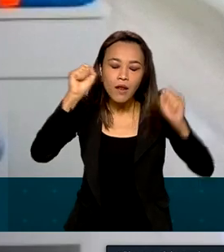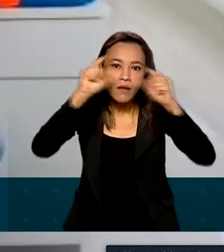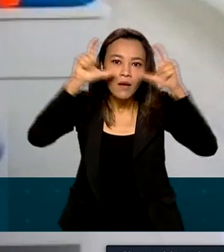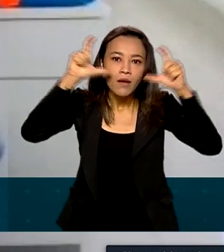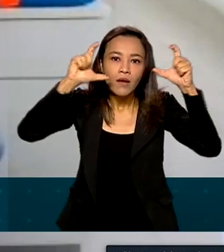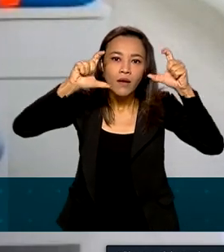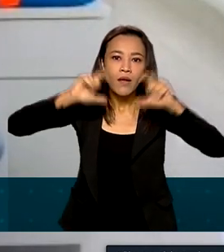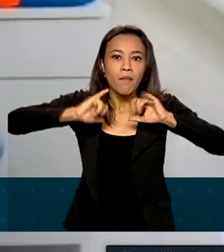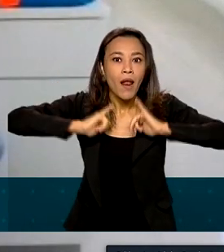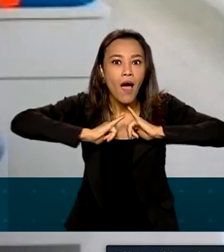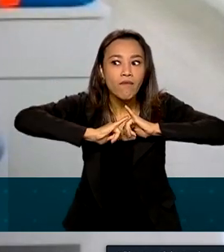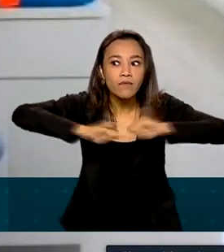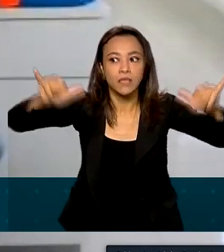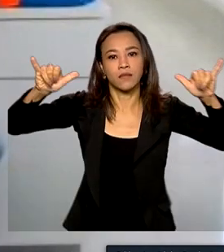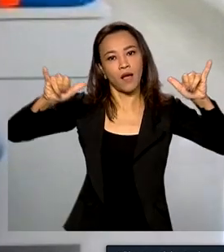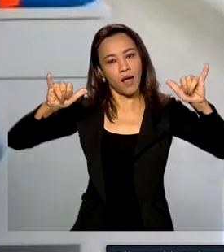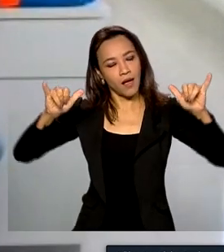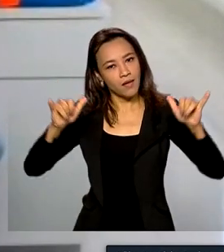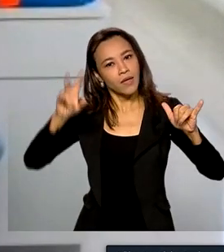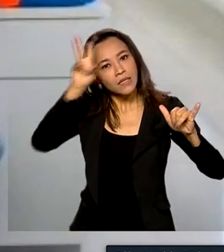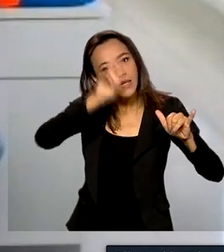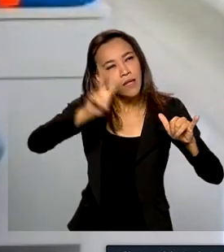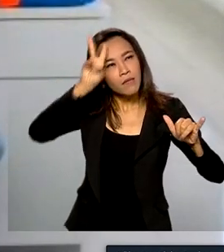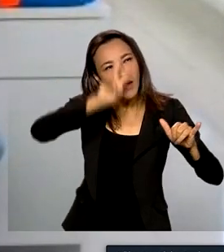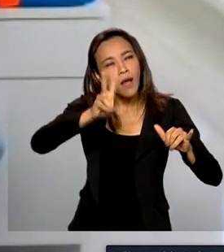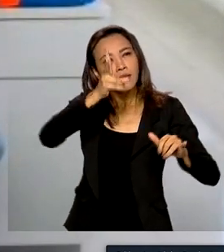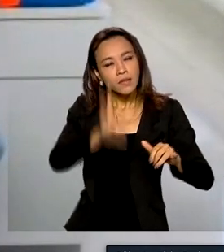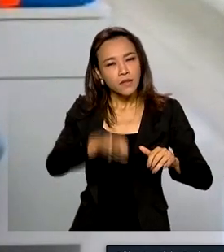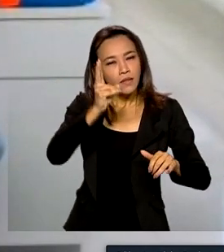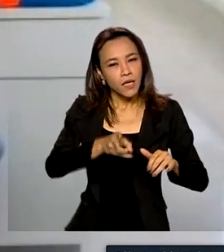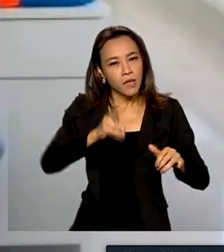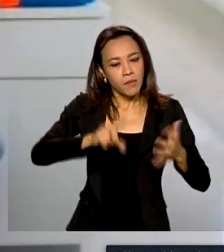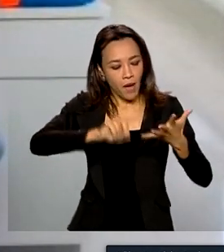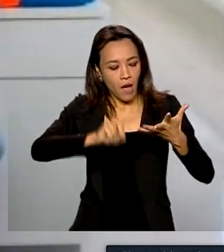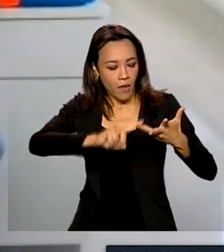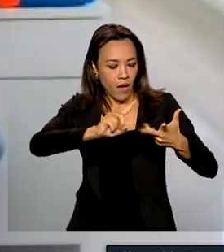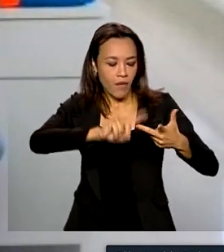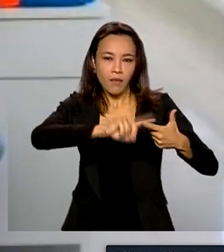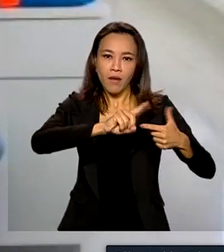um lembrete né Para a gente olhar sempre para ser tatit da prevenção que a gente precisa